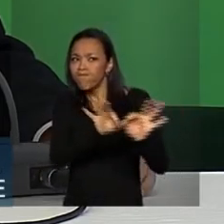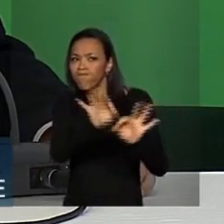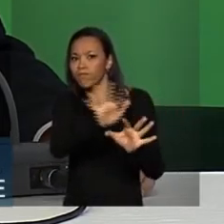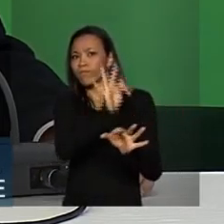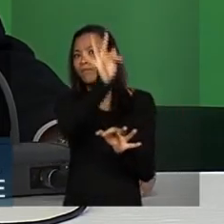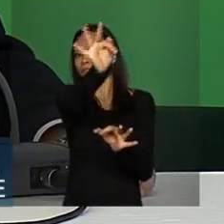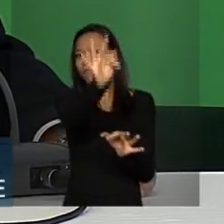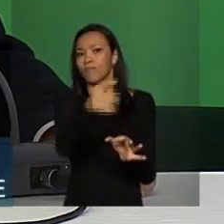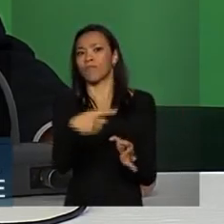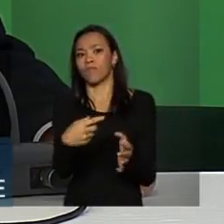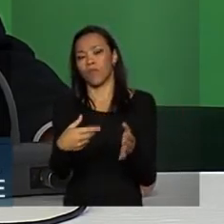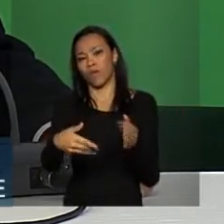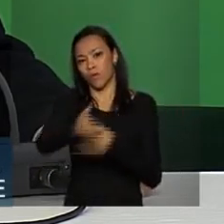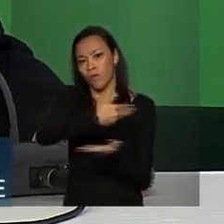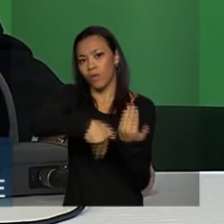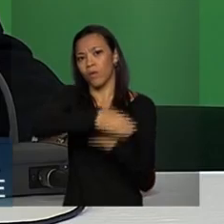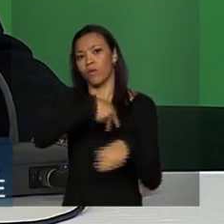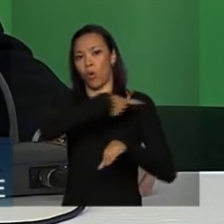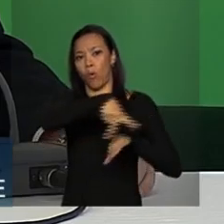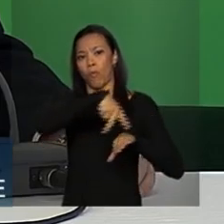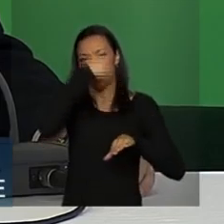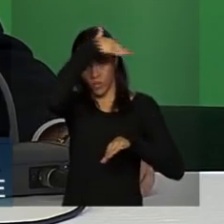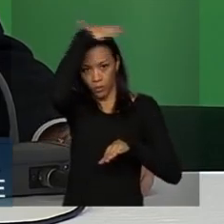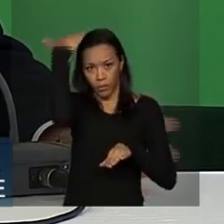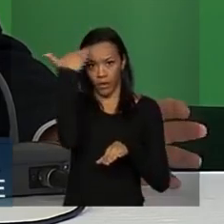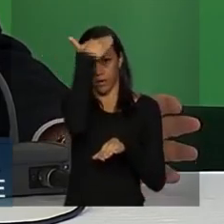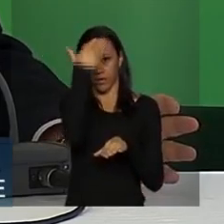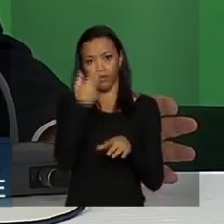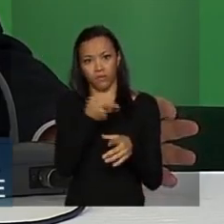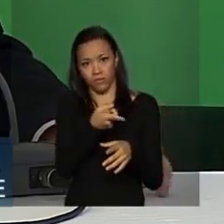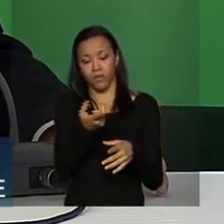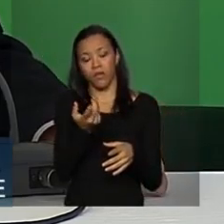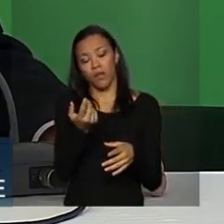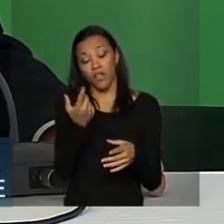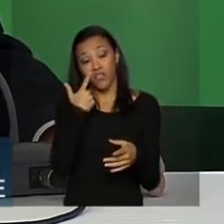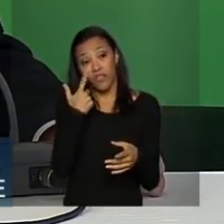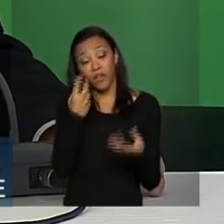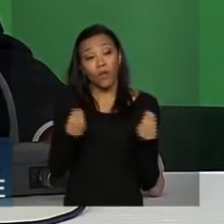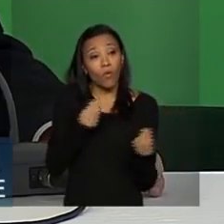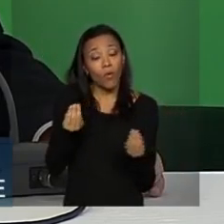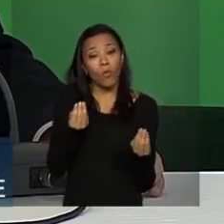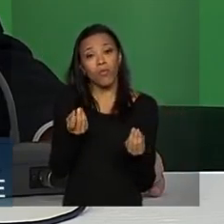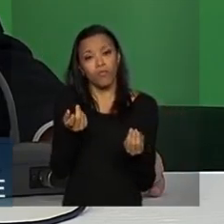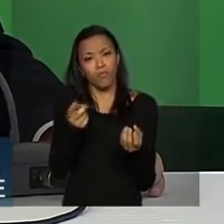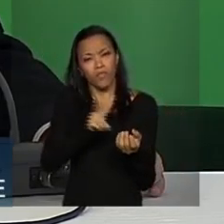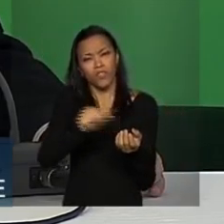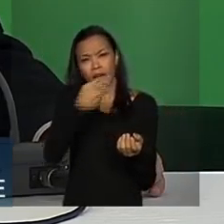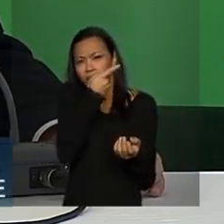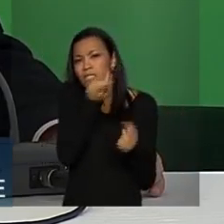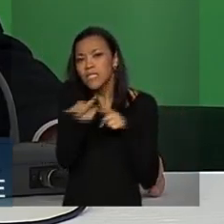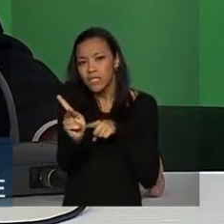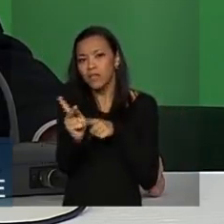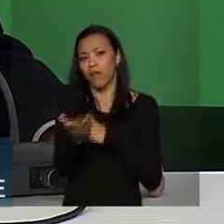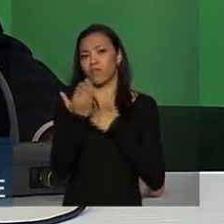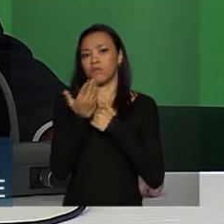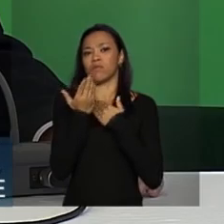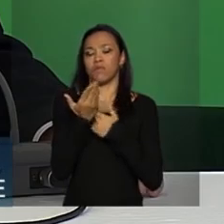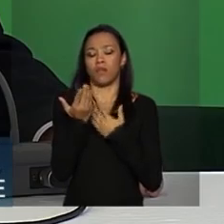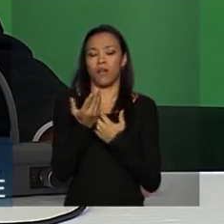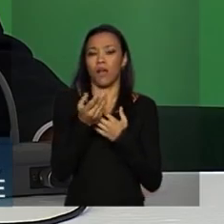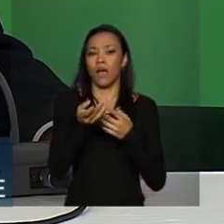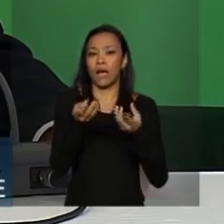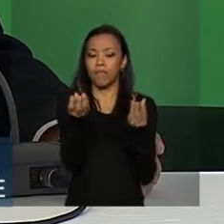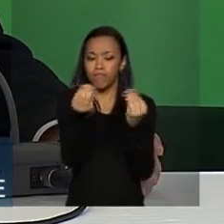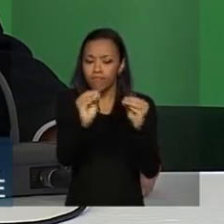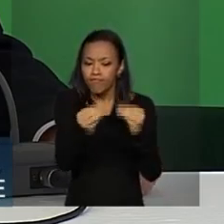México. Tá? Exatamente o que vai ser esse novo horizonte, nós vamos ter que ver na visita. Mas a ideia justamente é que a gente possa